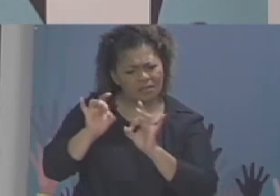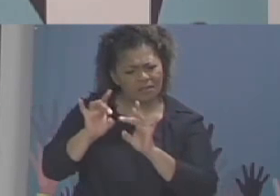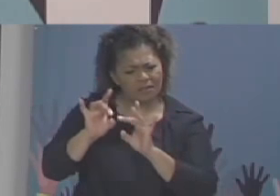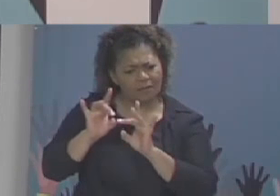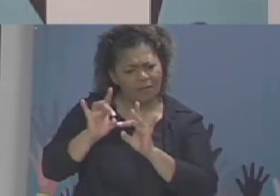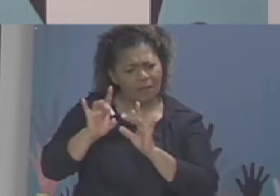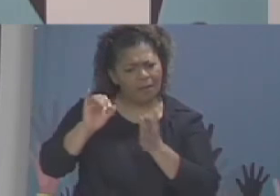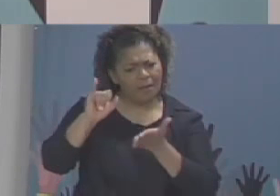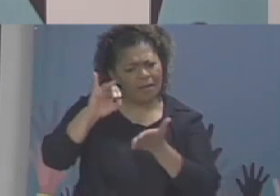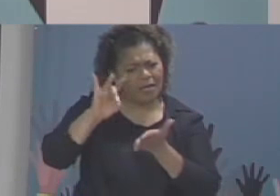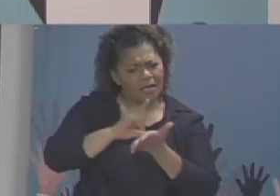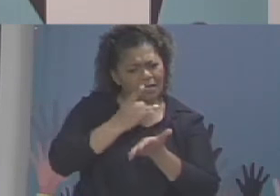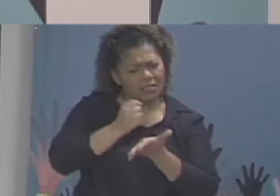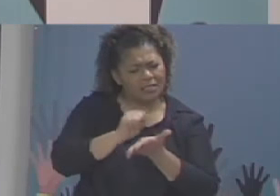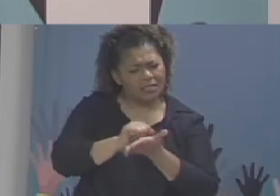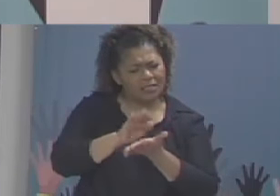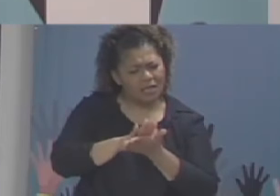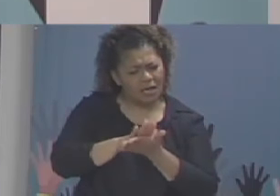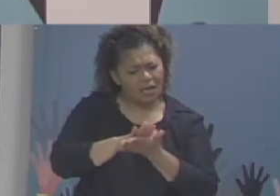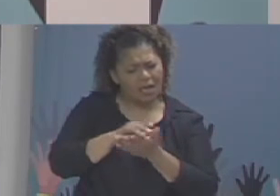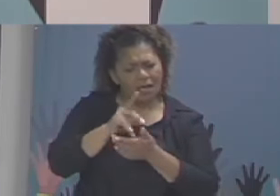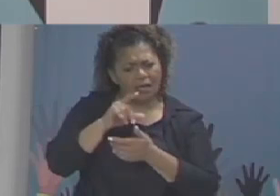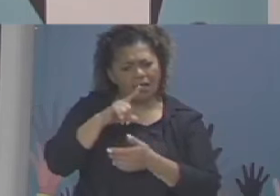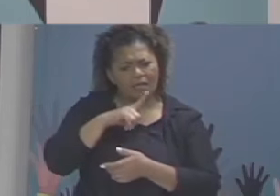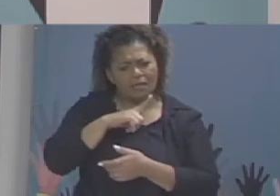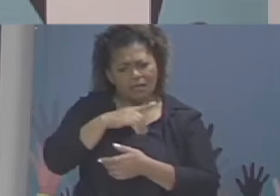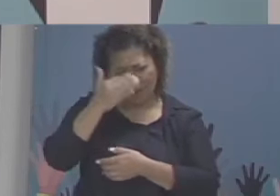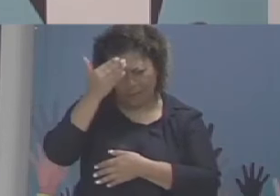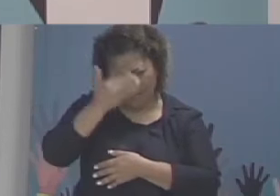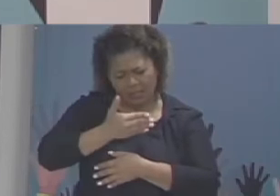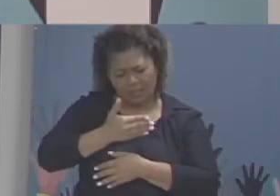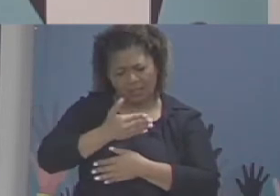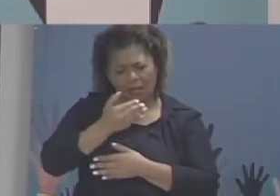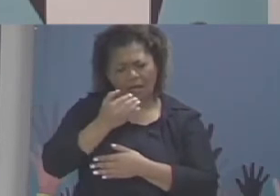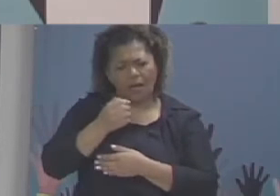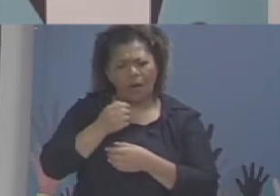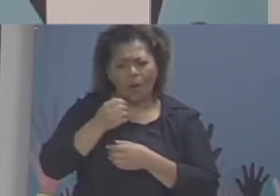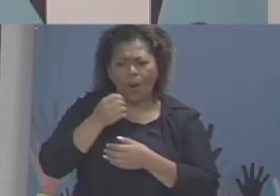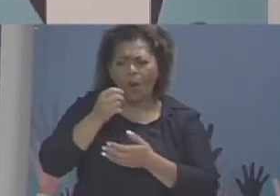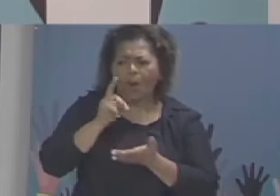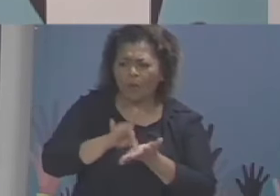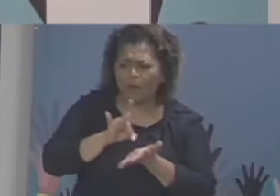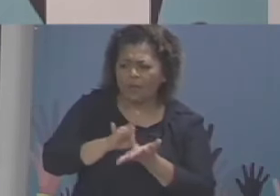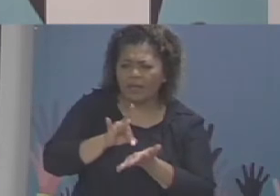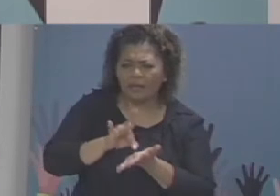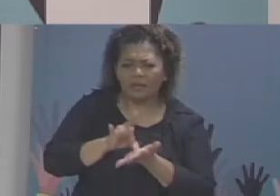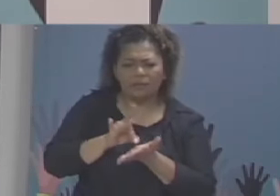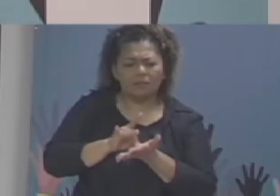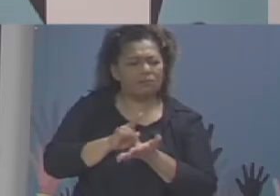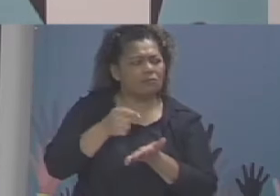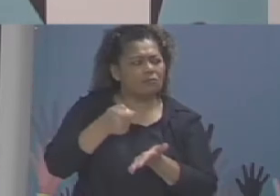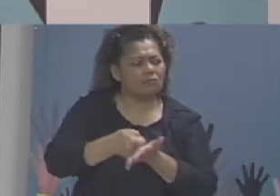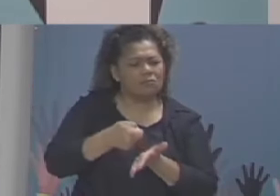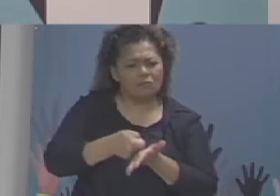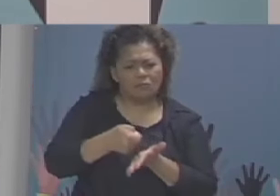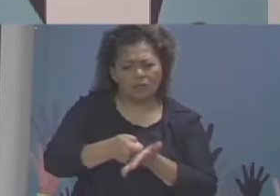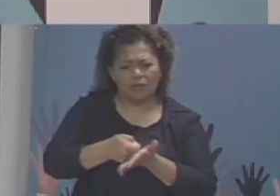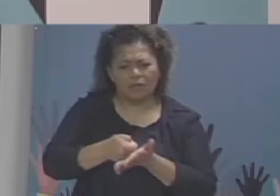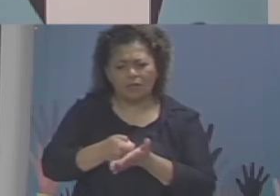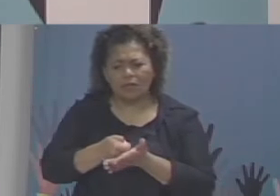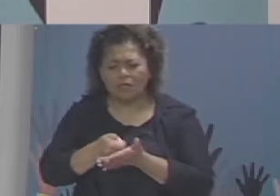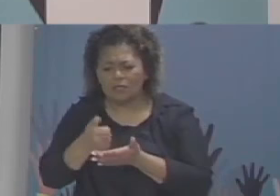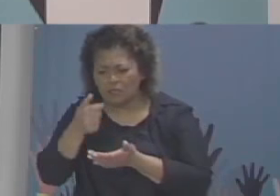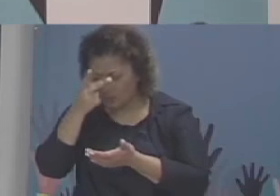que estabeleça entre os critérios a presença obrigatória da psicóloga ou do psicólogo, supervisora no